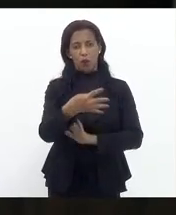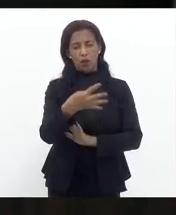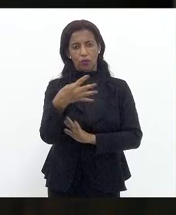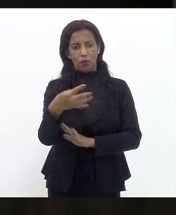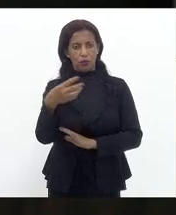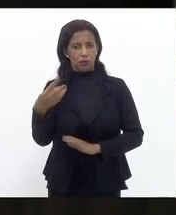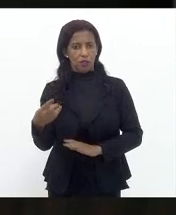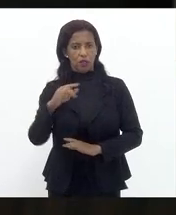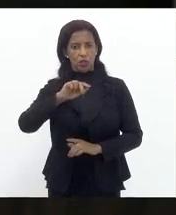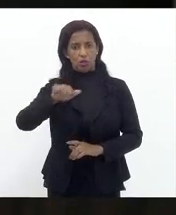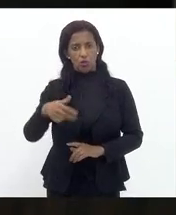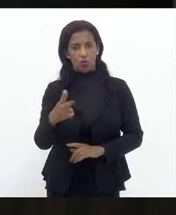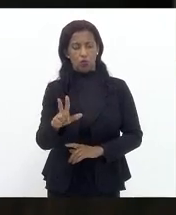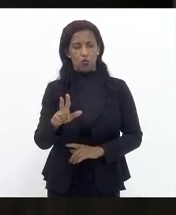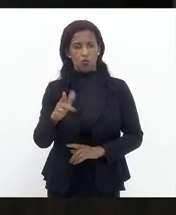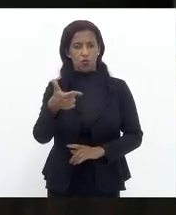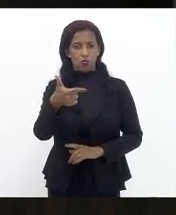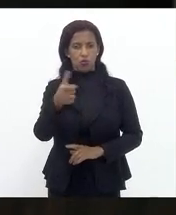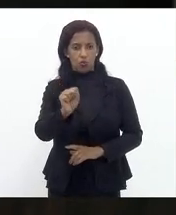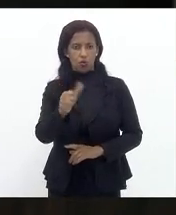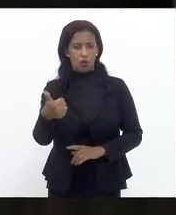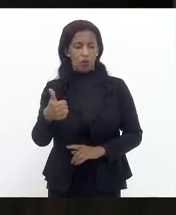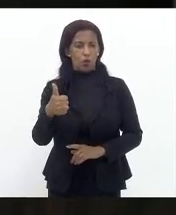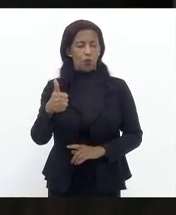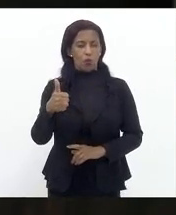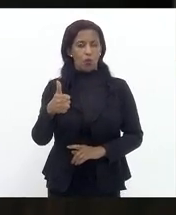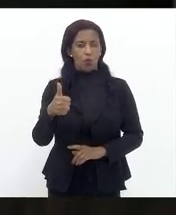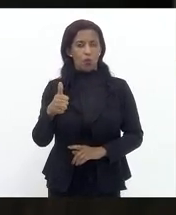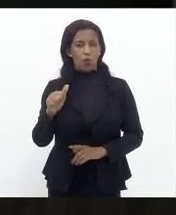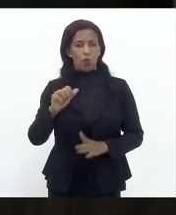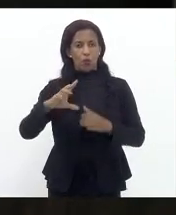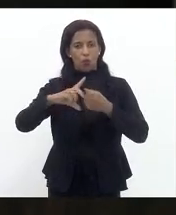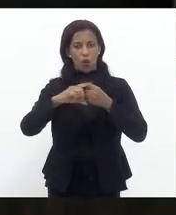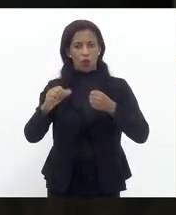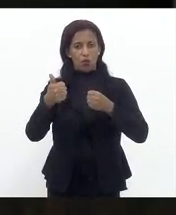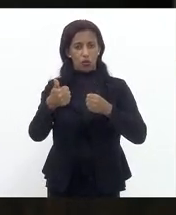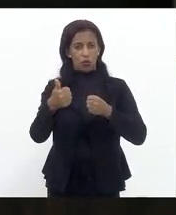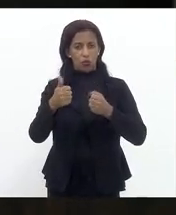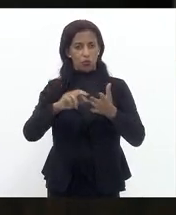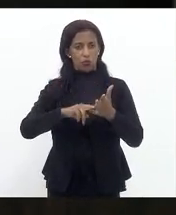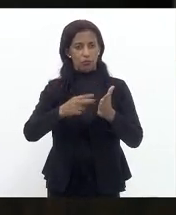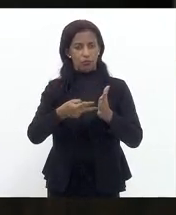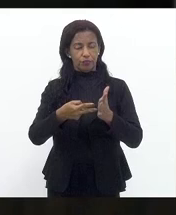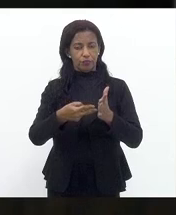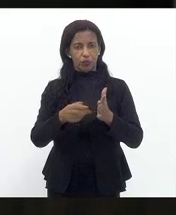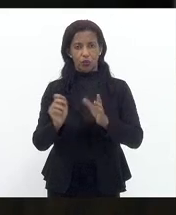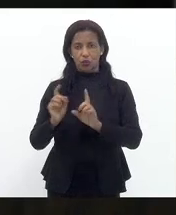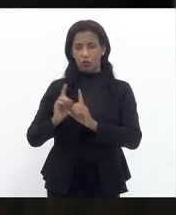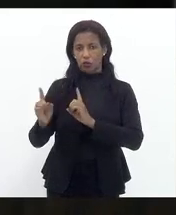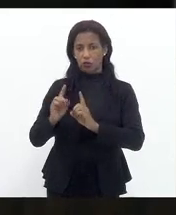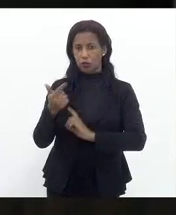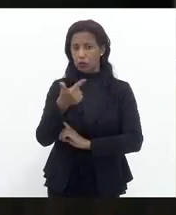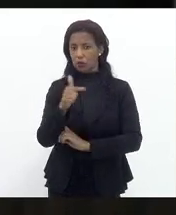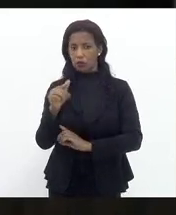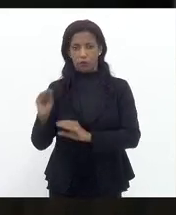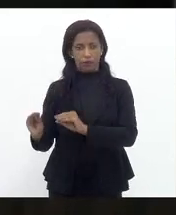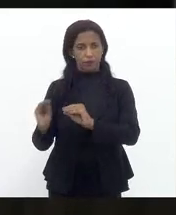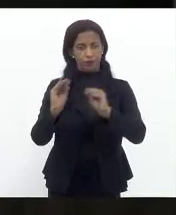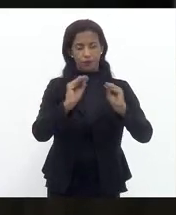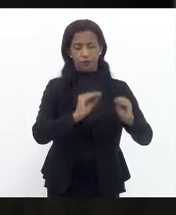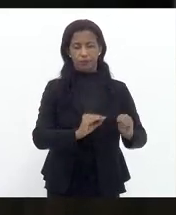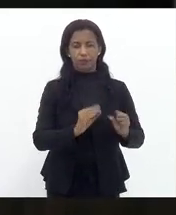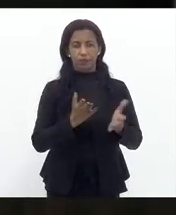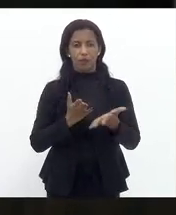1º de julho de 81, acrescentando o artigo 51-A na forma que menciona. Em discussão, não havendo que queira discutir, encerrada a discussão, em